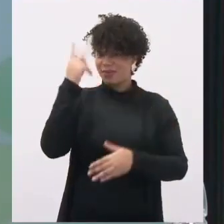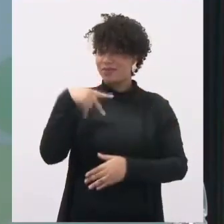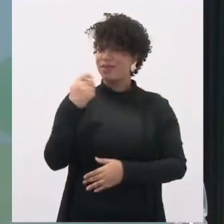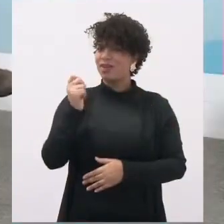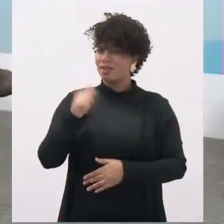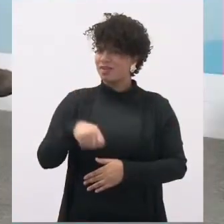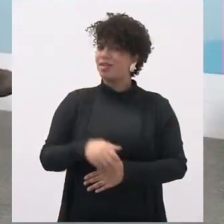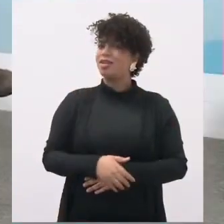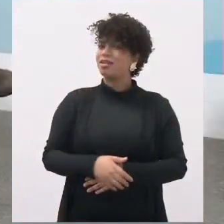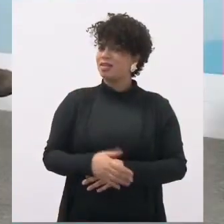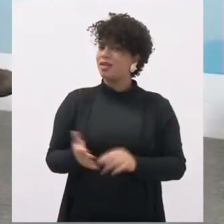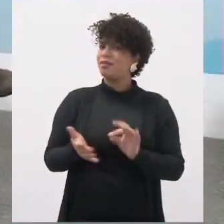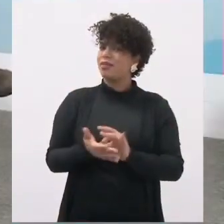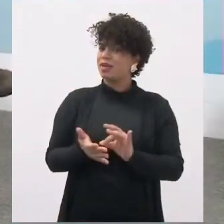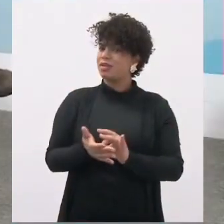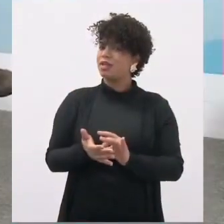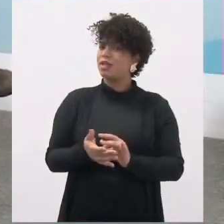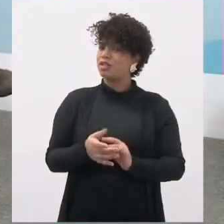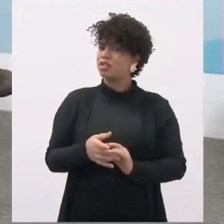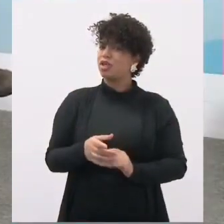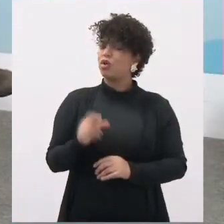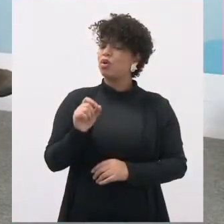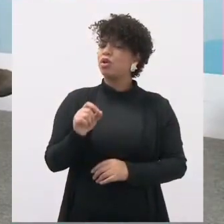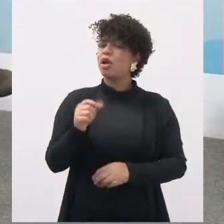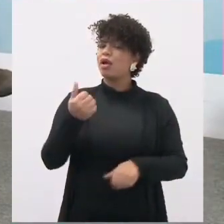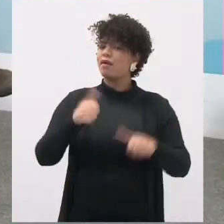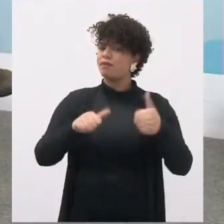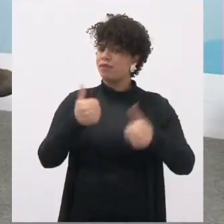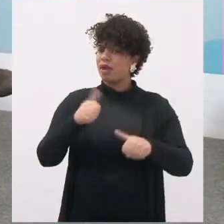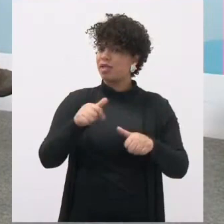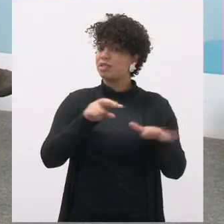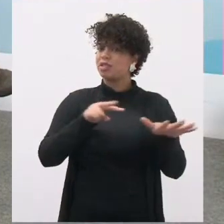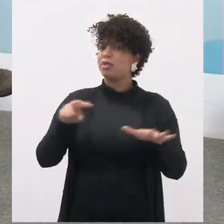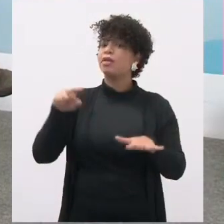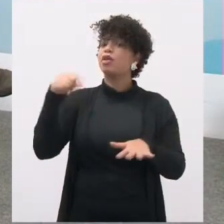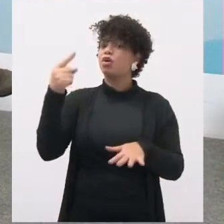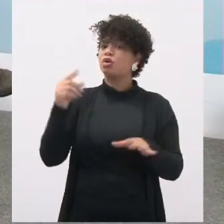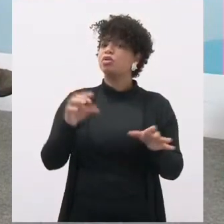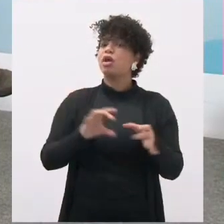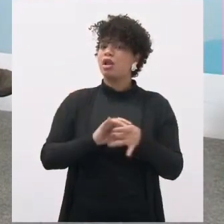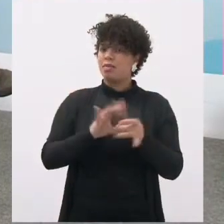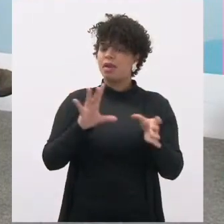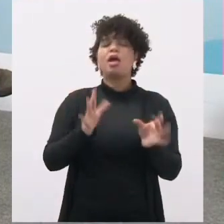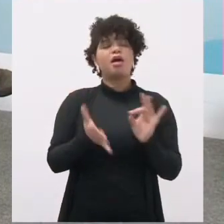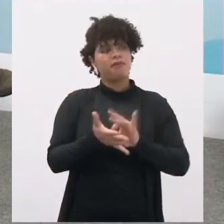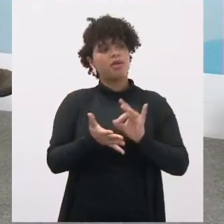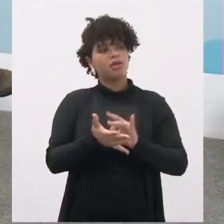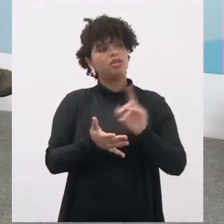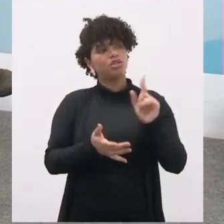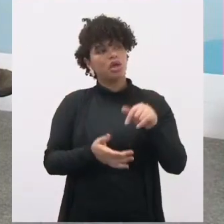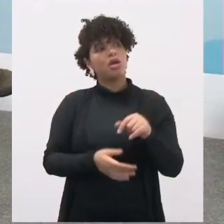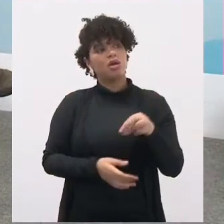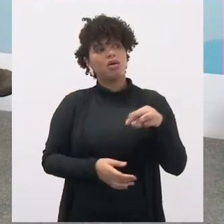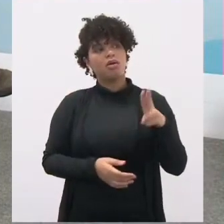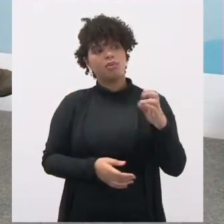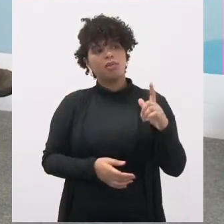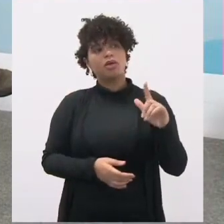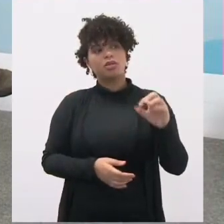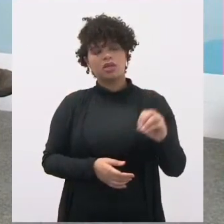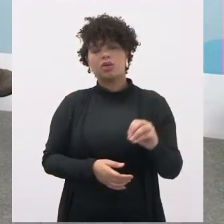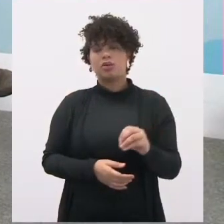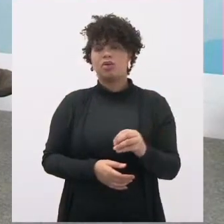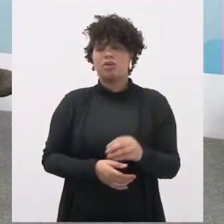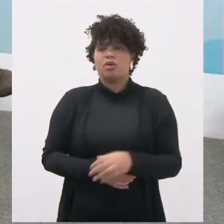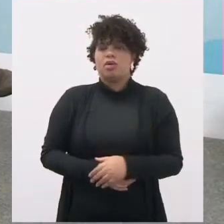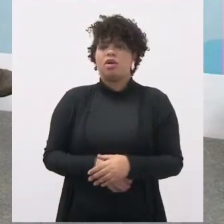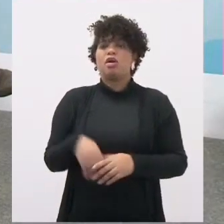Isso. Lembrando, né, Lu, que acho que essa avaliação ela vai estar disponível só semana que vem, não é? Verdade, Marcelo. A formação de hoje, né,